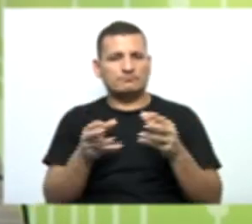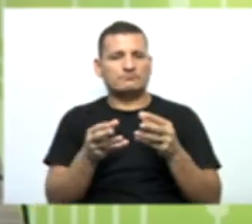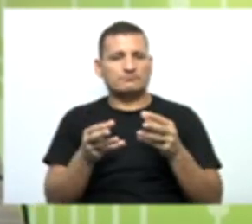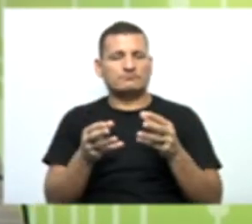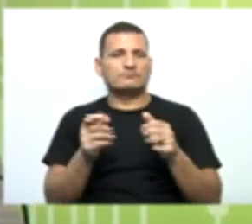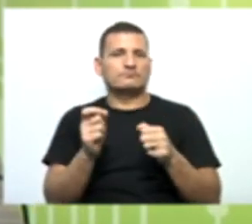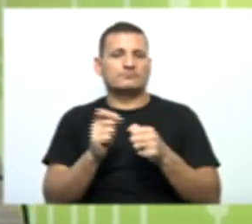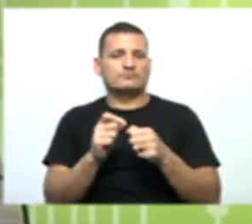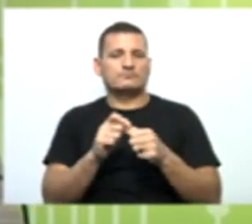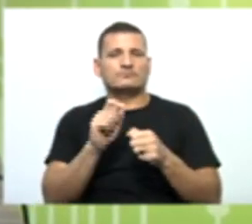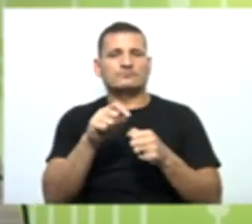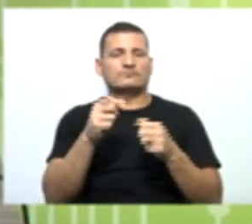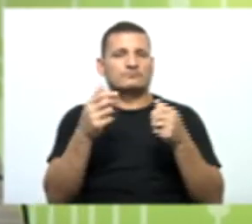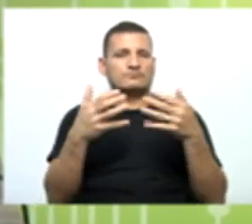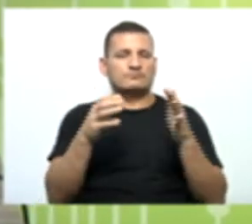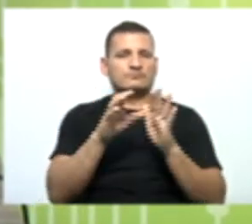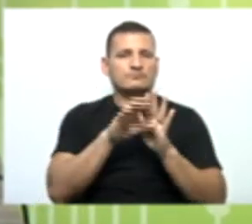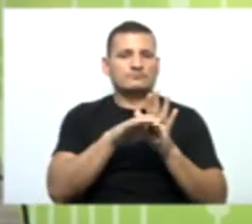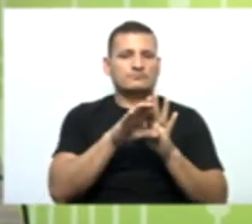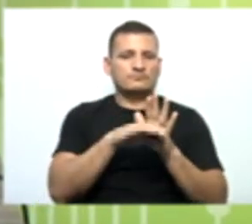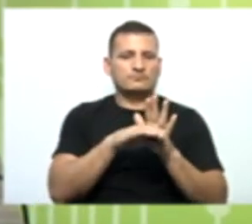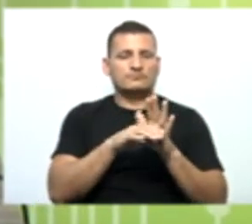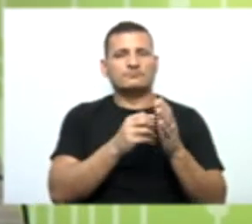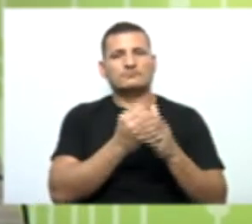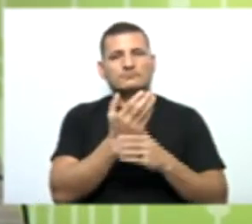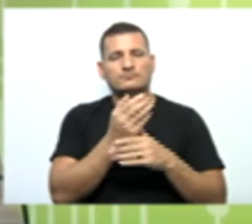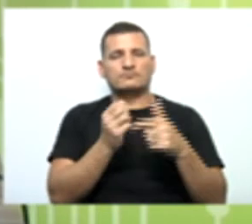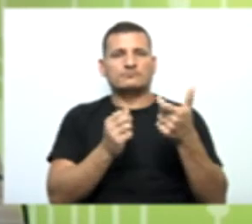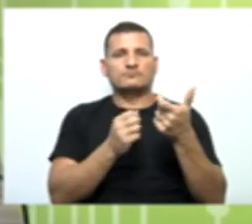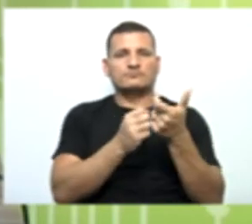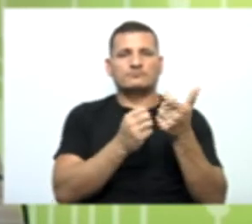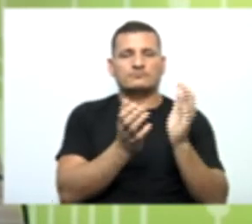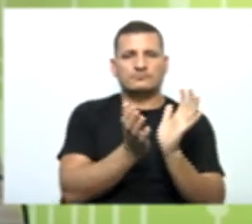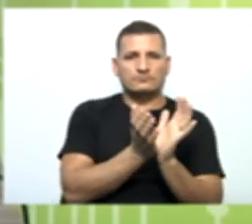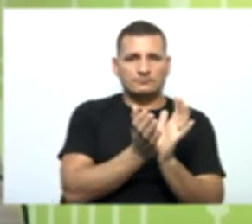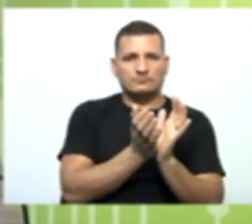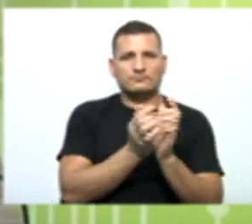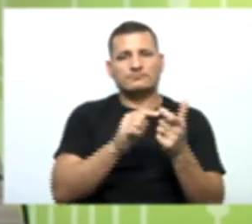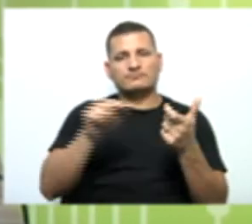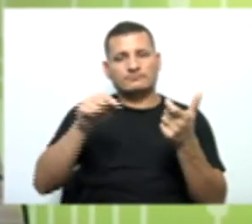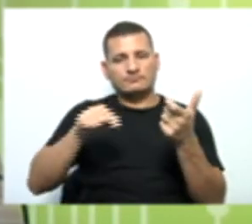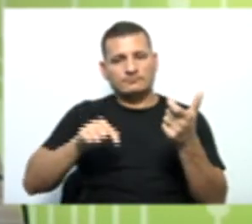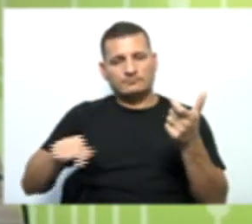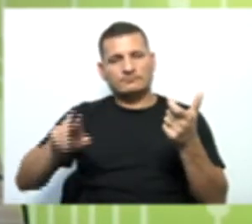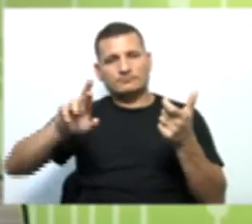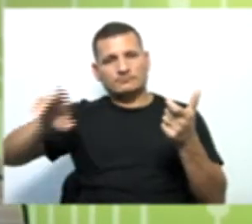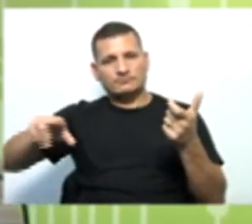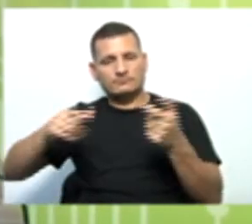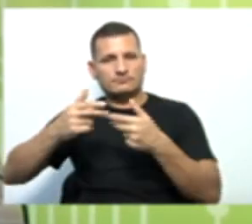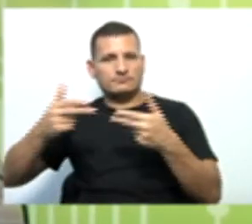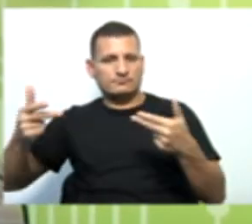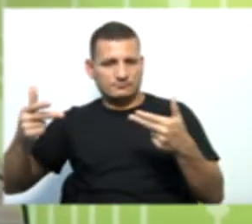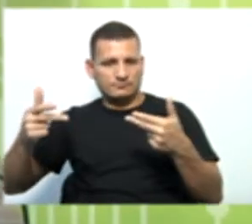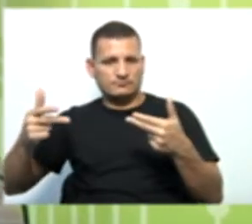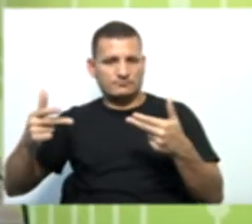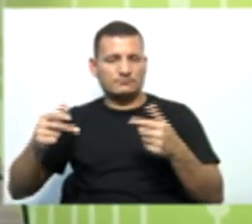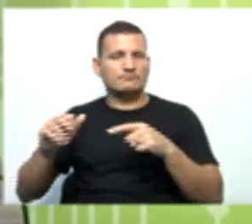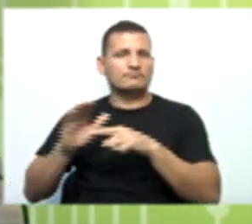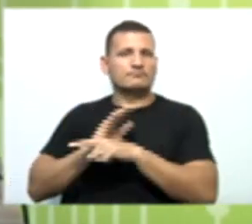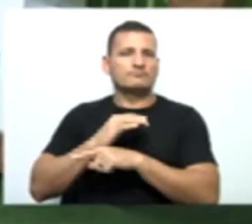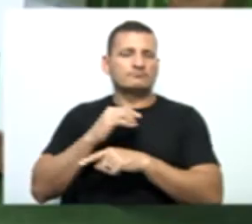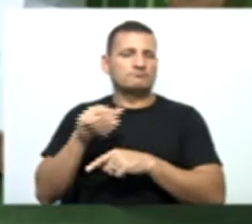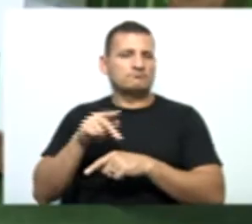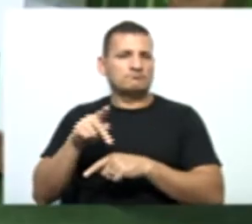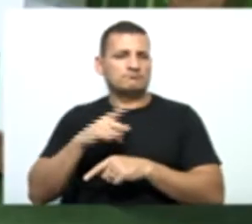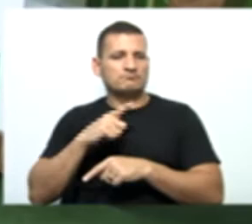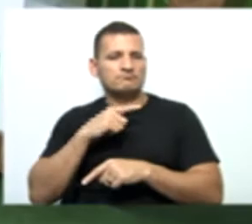aqui a nossa explicação conceitual, criando uma classe e originando diversos objetos através dessa classe. Professor Eduardo, alguma